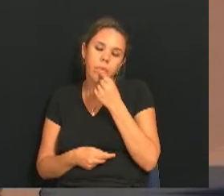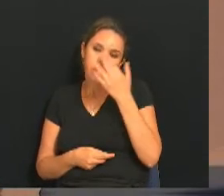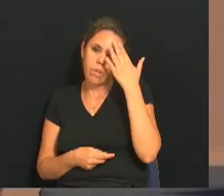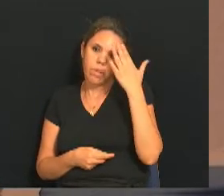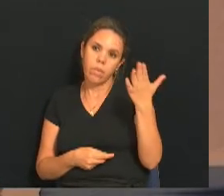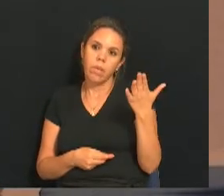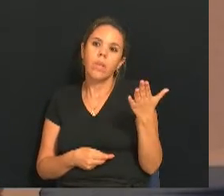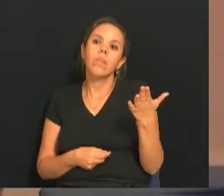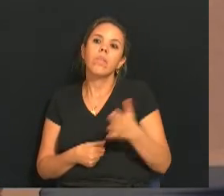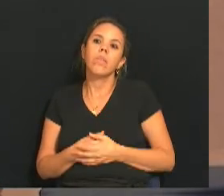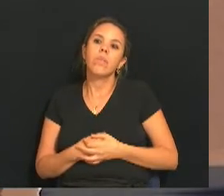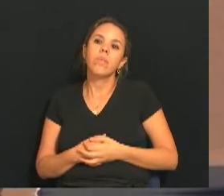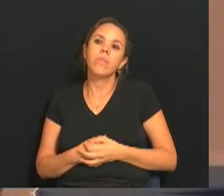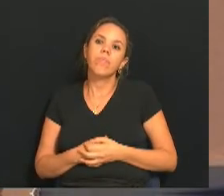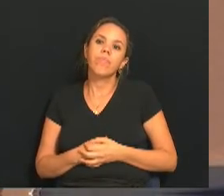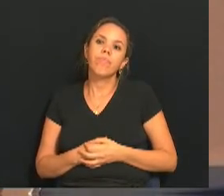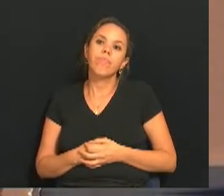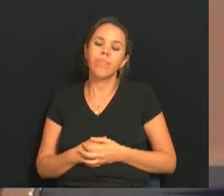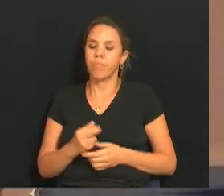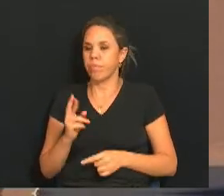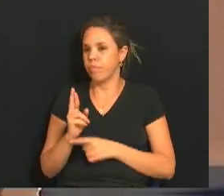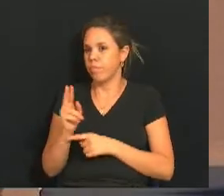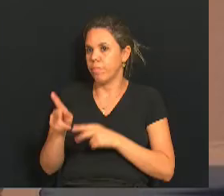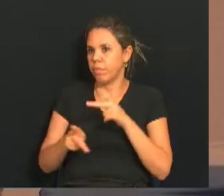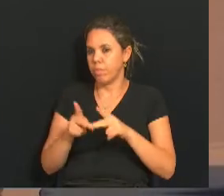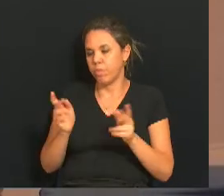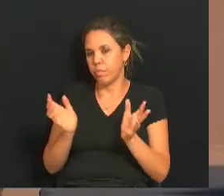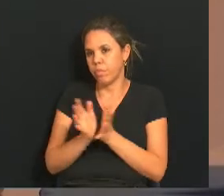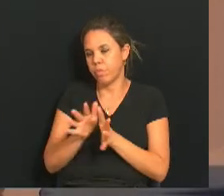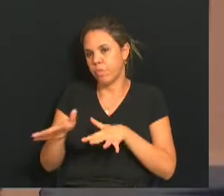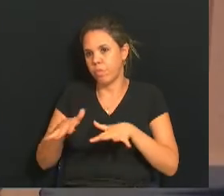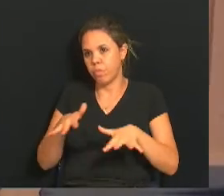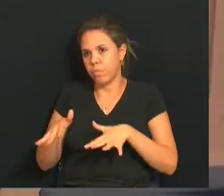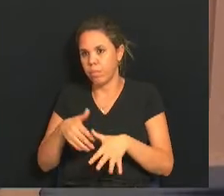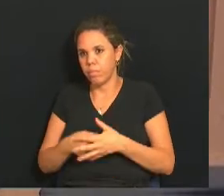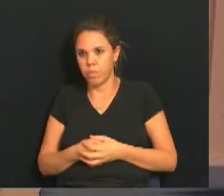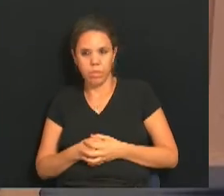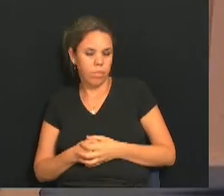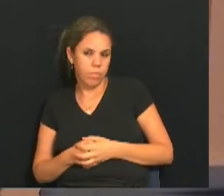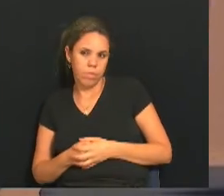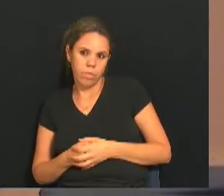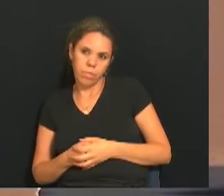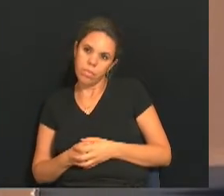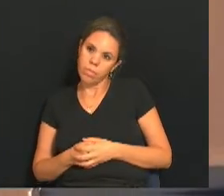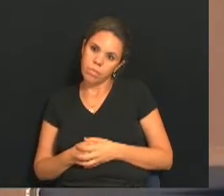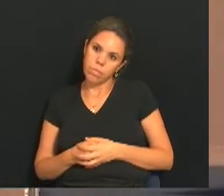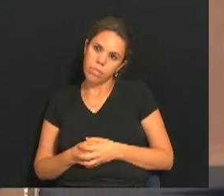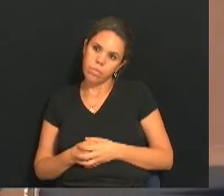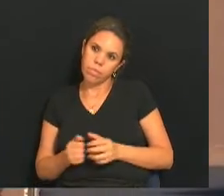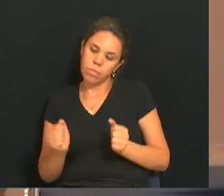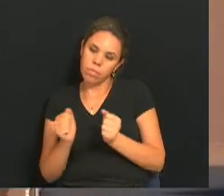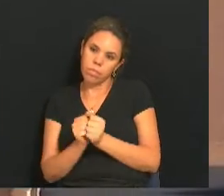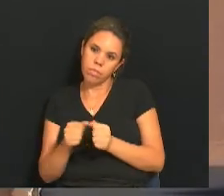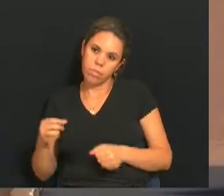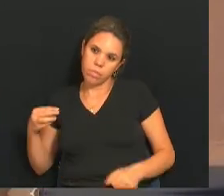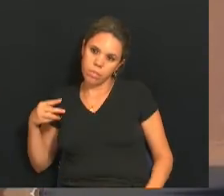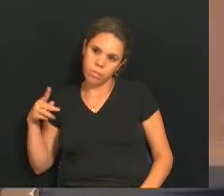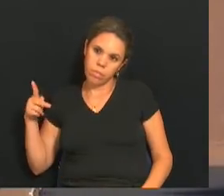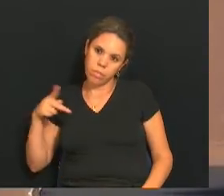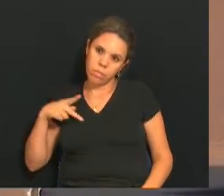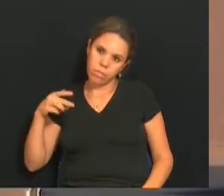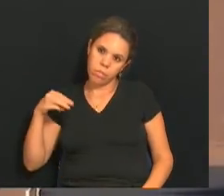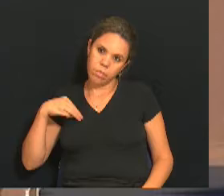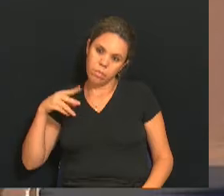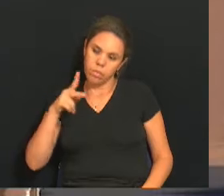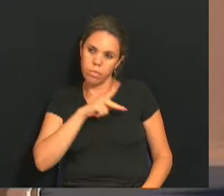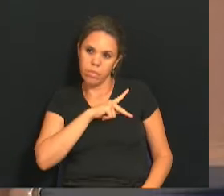a uma representação dos movimentos, dessa comissão, junto ao Ministério Público, e, a partir